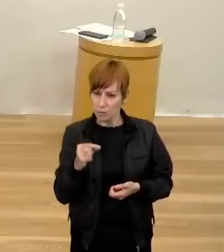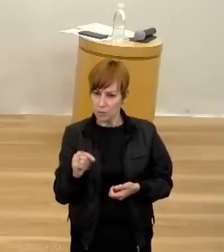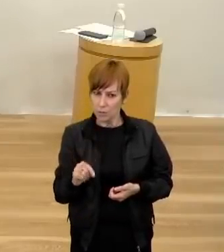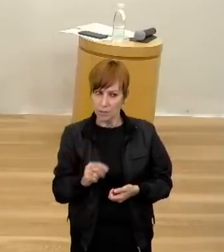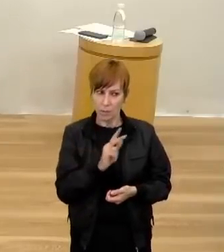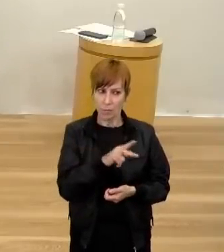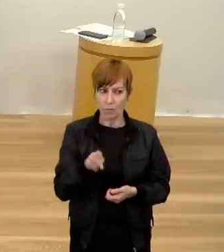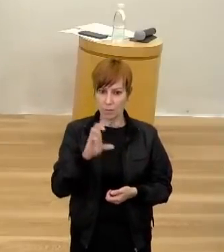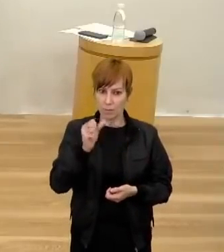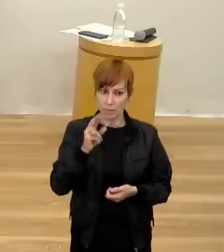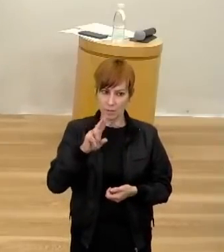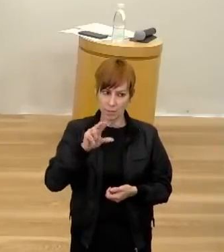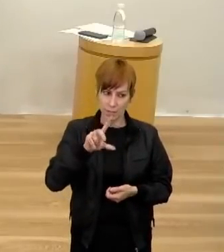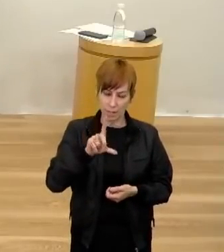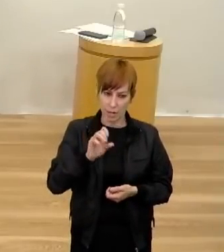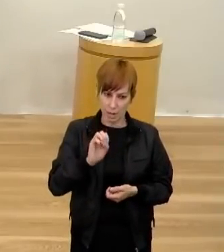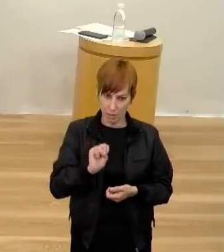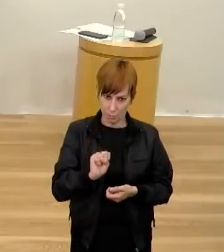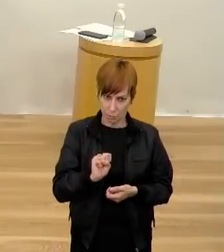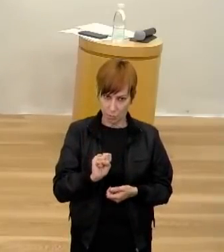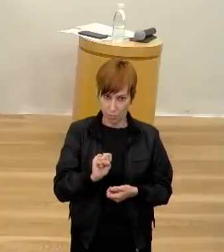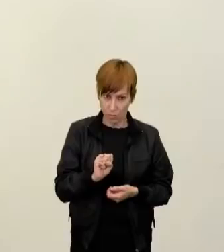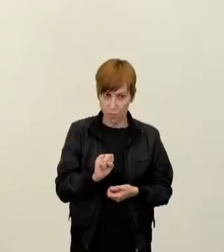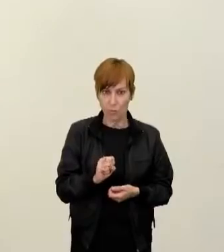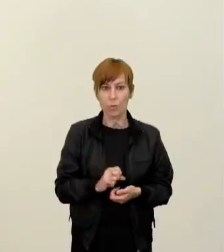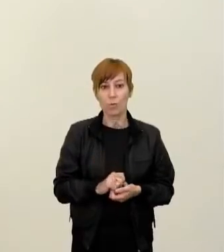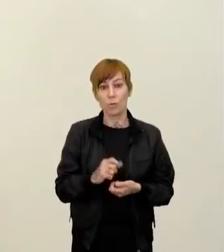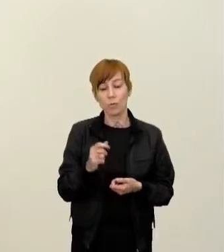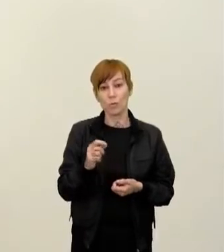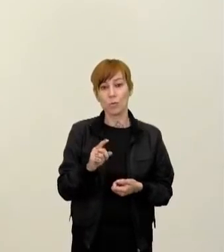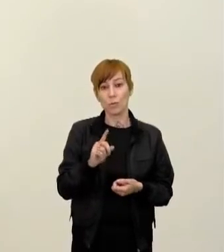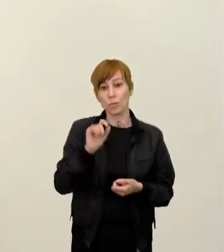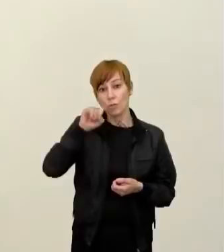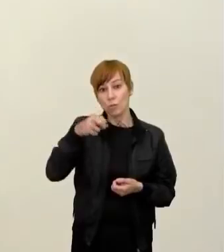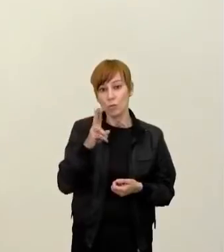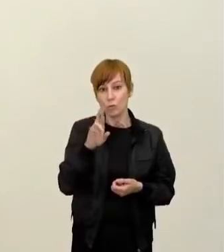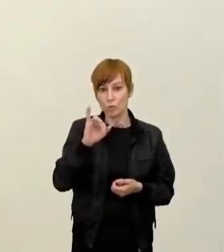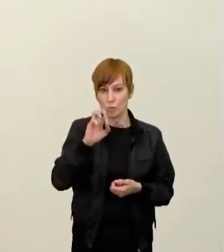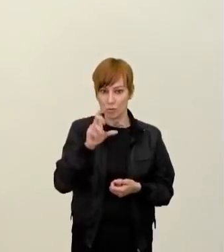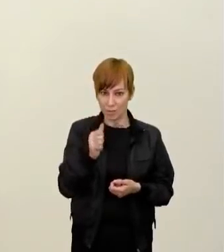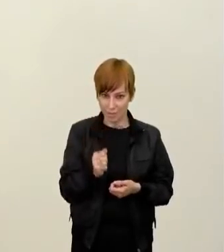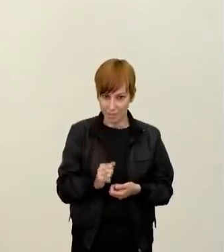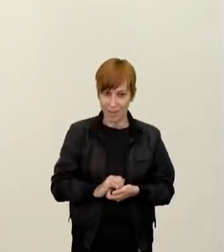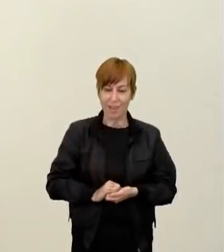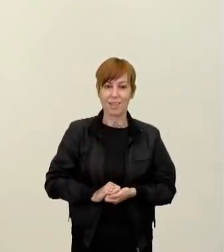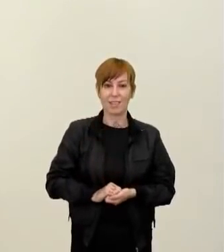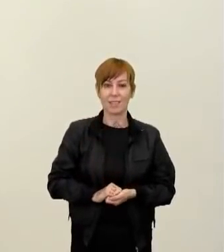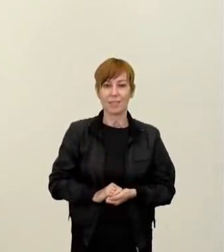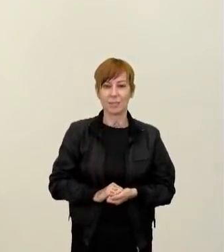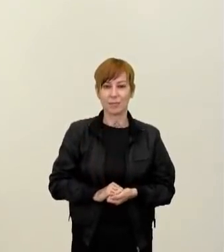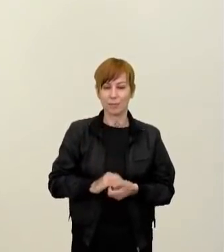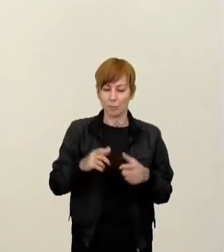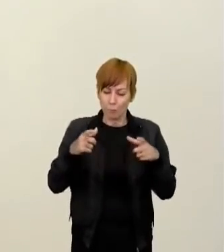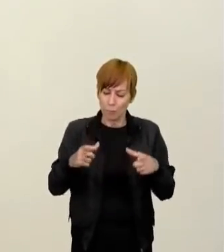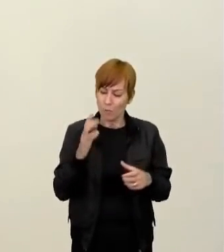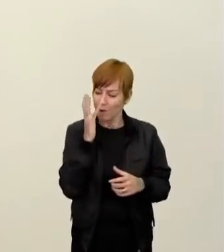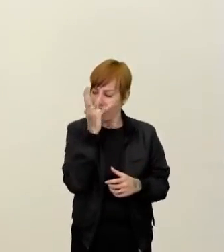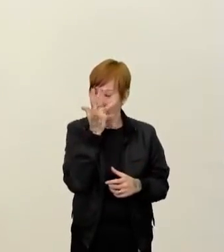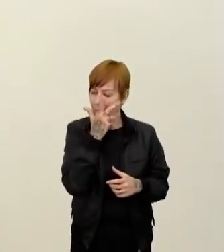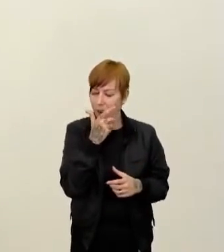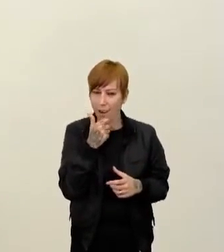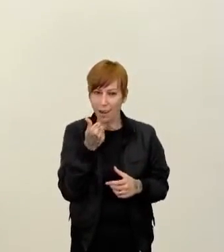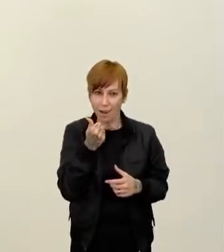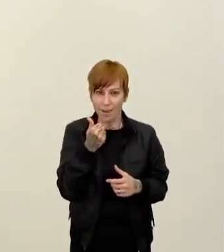Professor Carlos, lá da Jureia. E foi ironia, sim. A Jureia é um lugar lindo, lugar maravilhoso. Carlos, um abraço, me